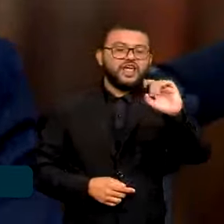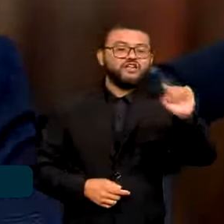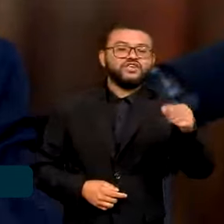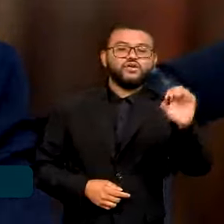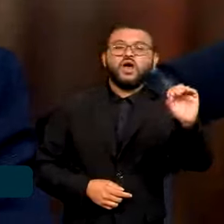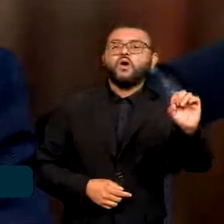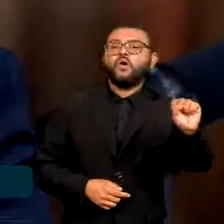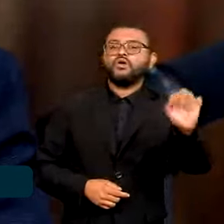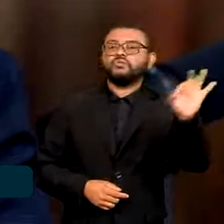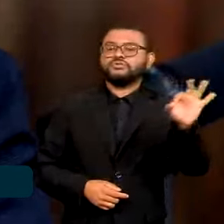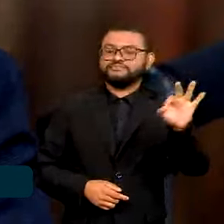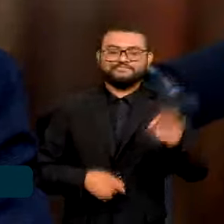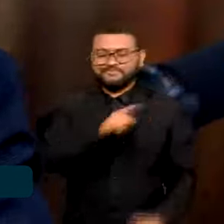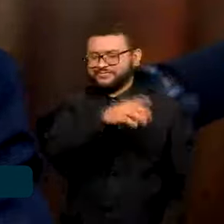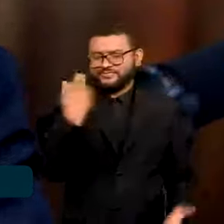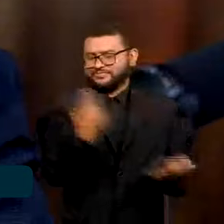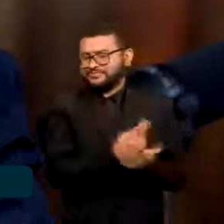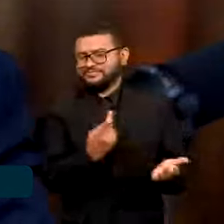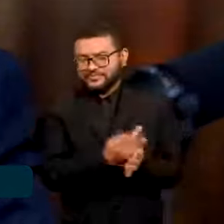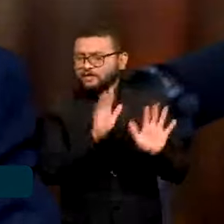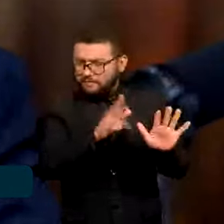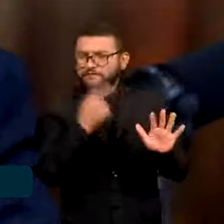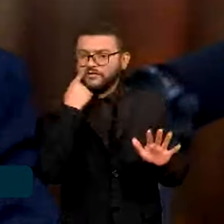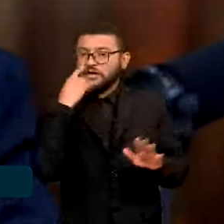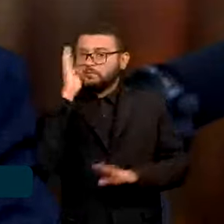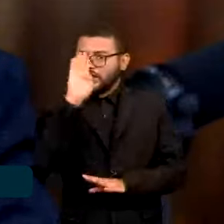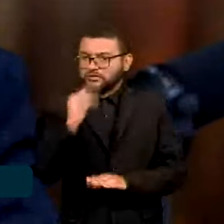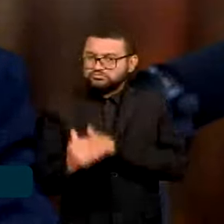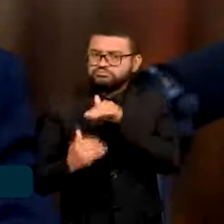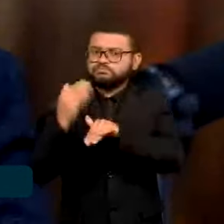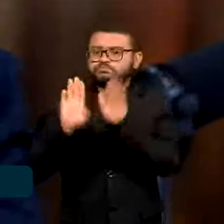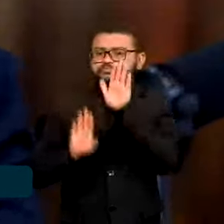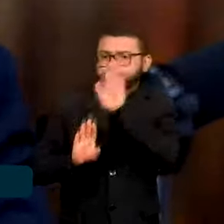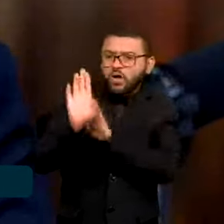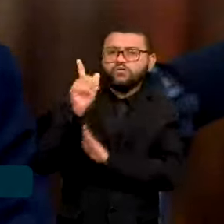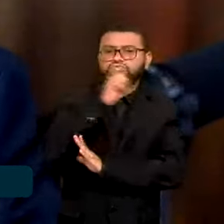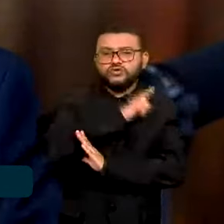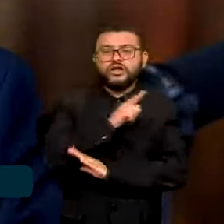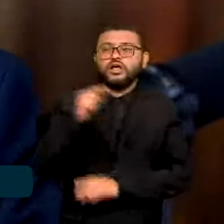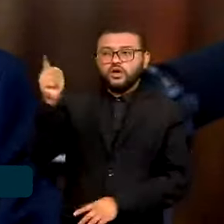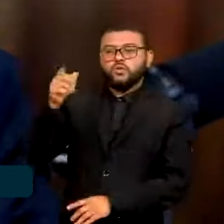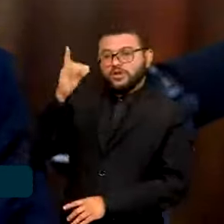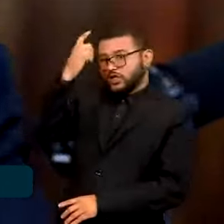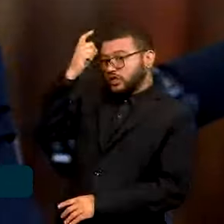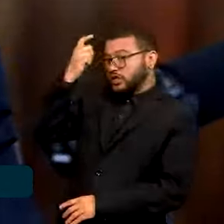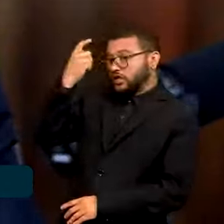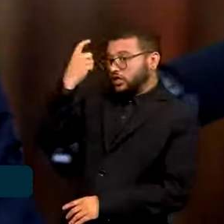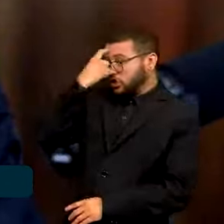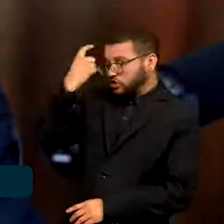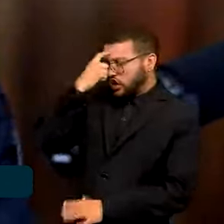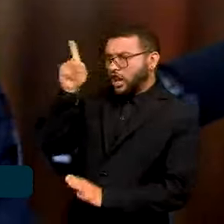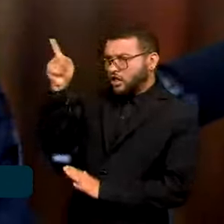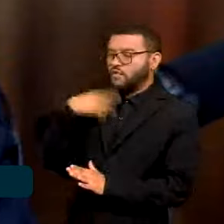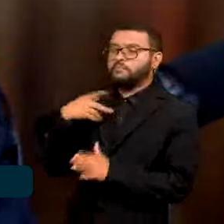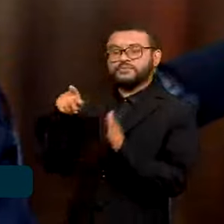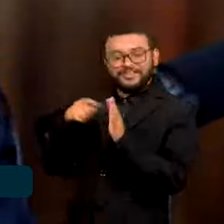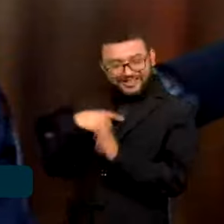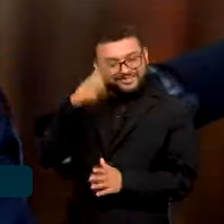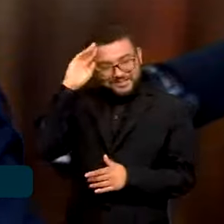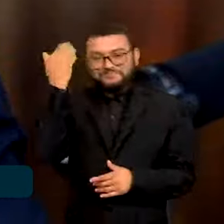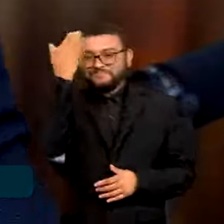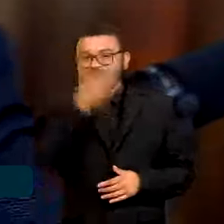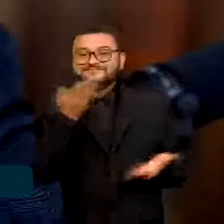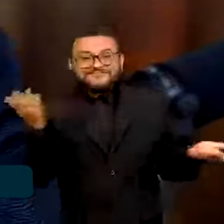enganada, o Brasil vai crescer mais. Agora, quando estava na Índia, eu falei para ela, eu não te falei? Eu queria falar para o pessoal que fica